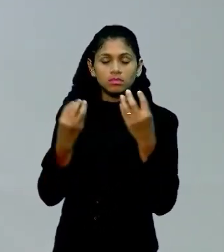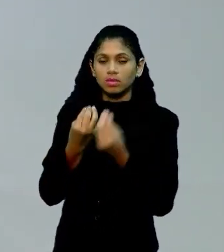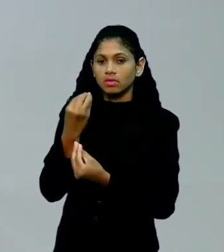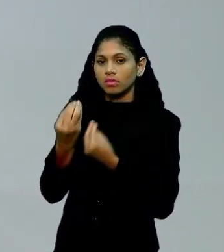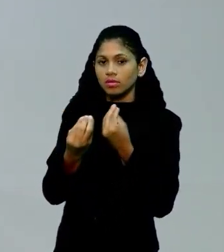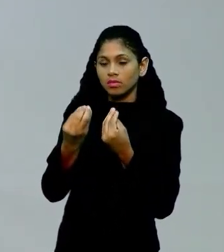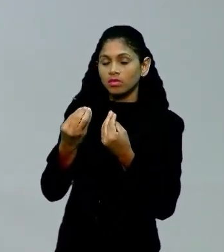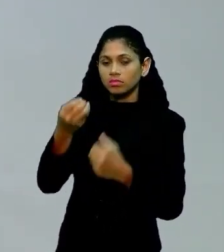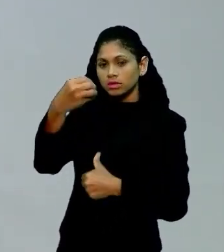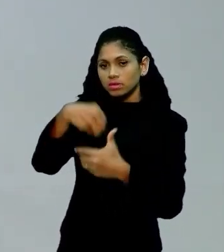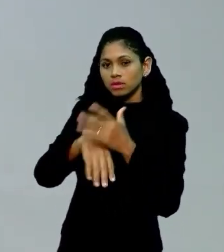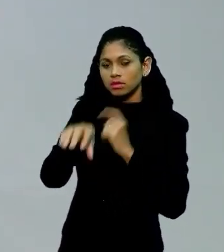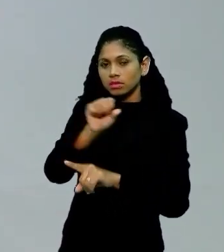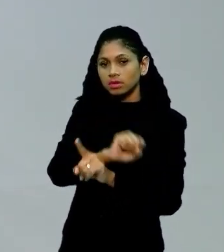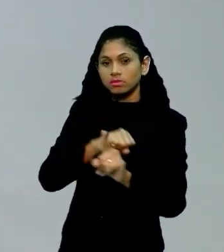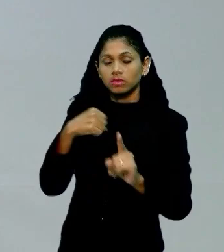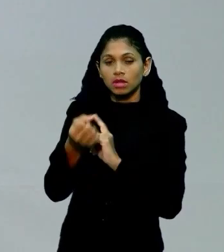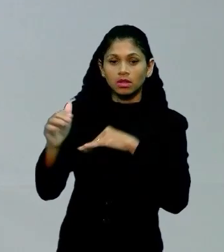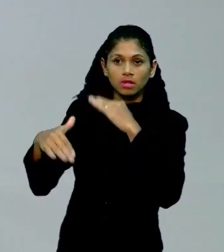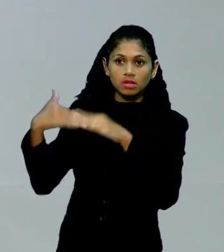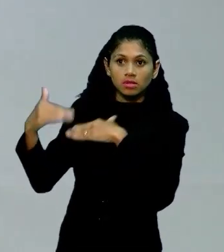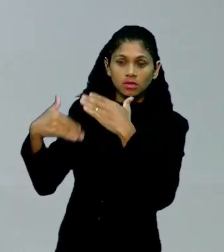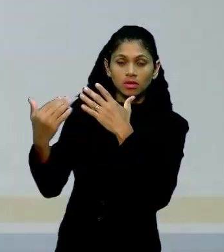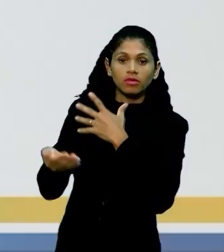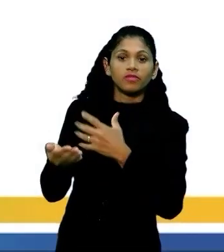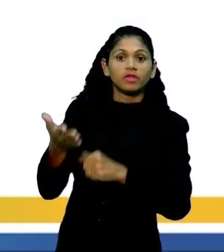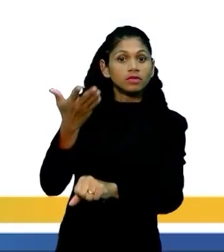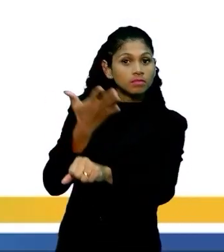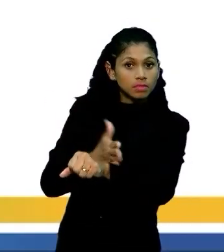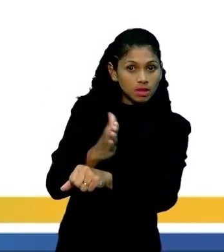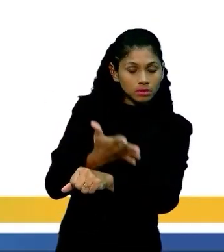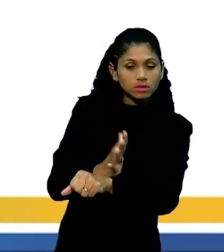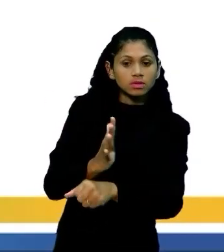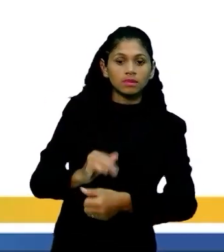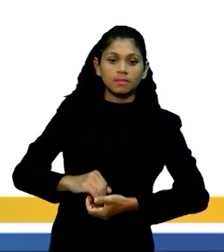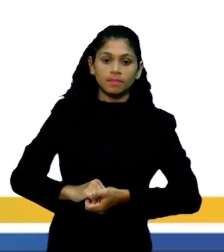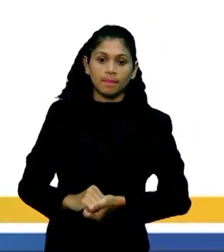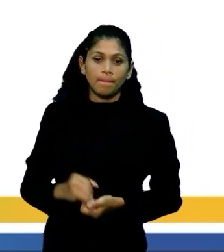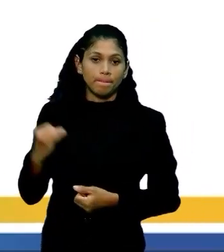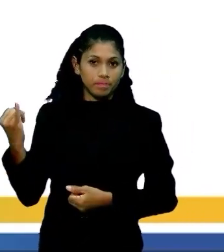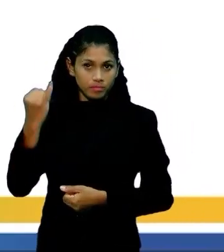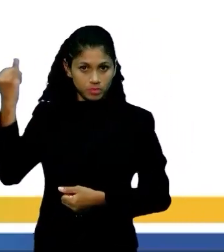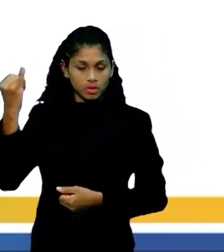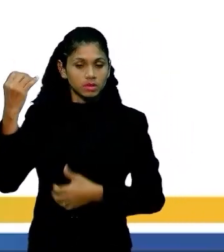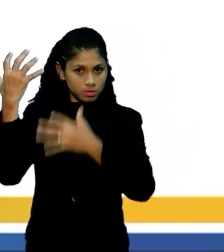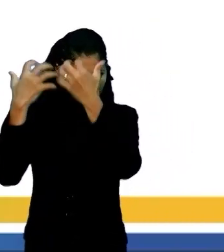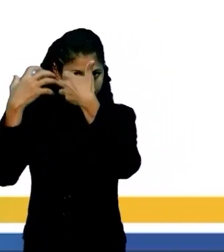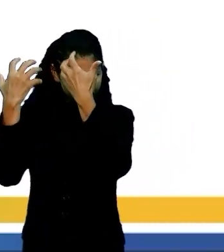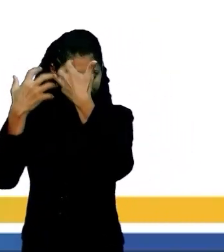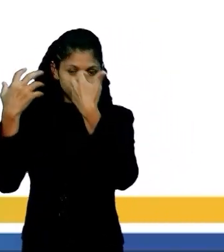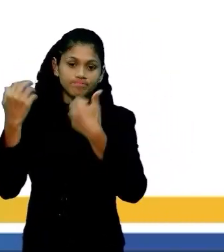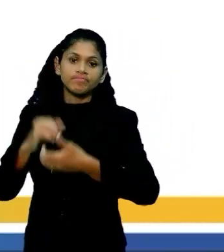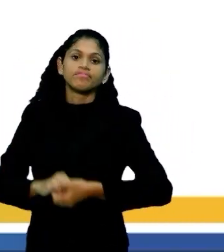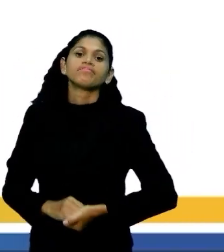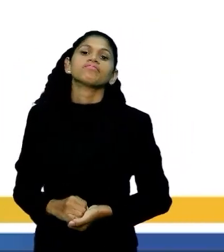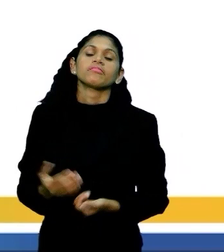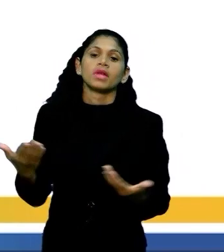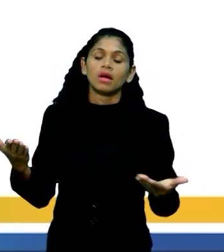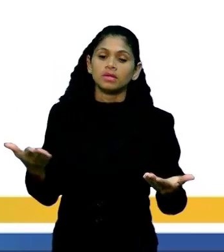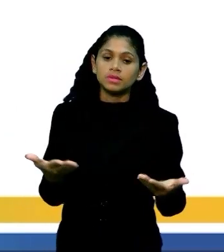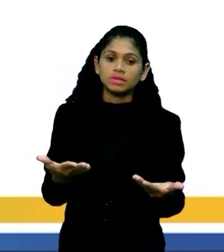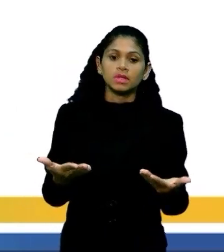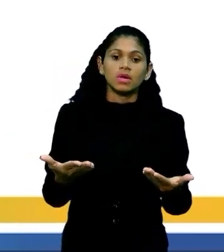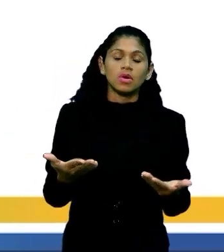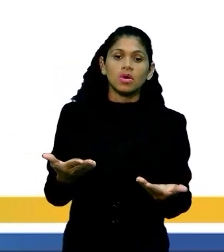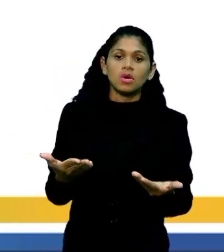sociedade ele é desenvolvido ele é aplicado e ele é aprimorado tranquilo então é importante a gente fazer essa reflexão e aí no caso a gente vai fazer muita